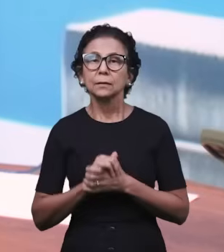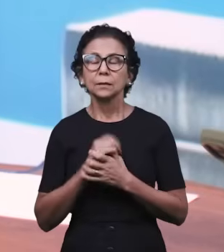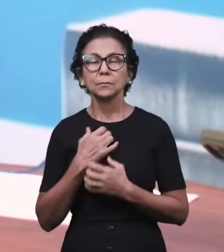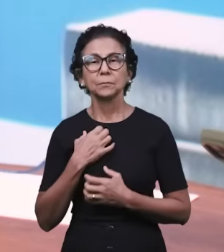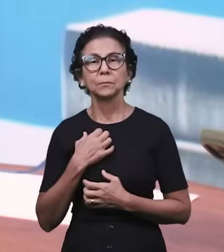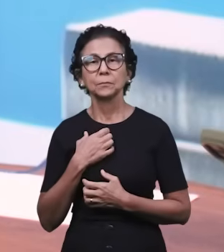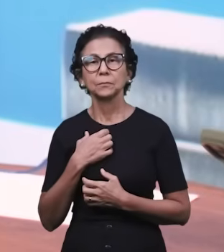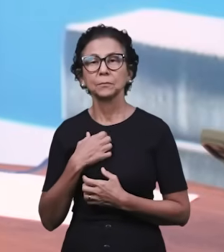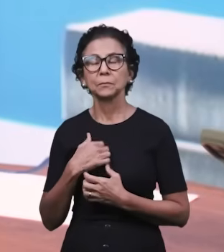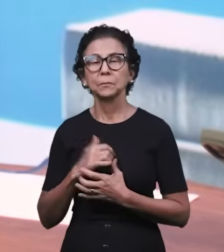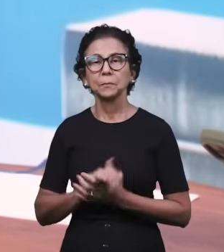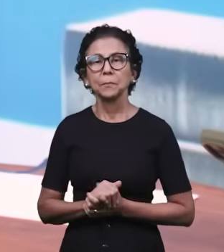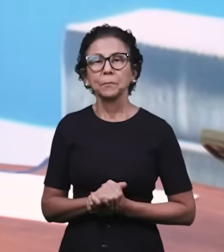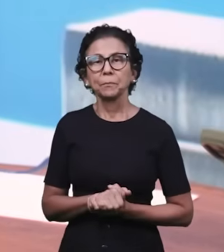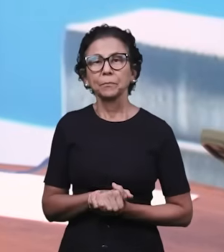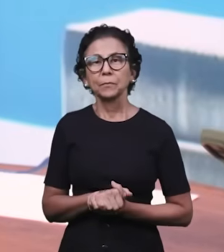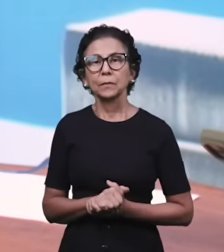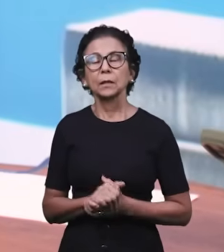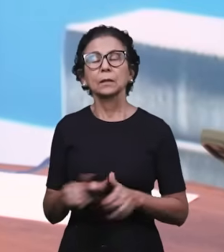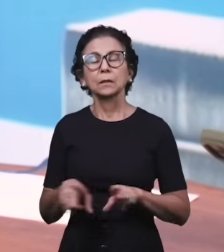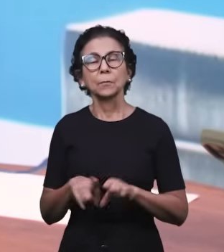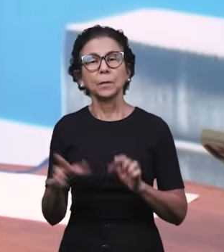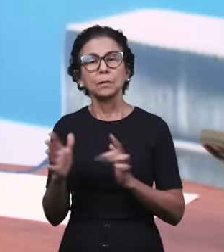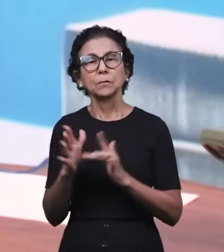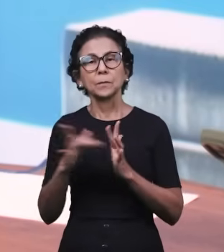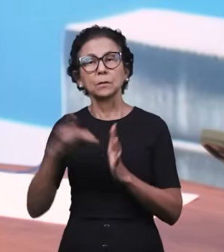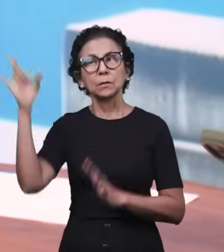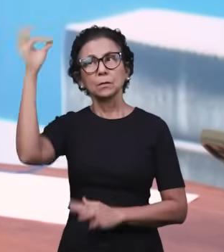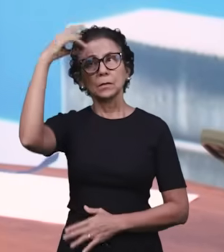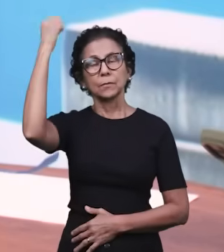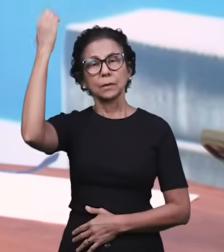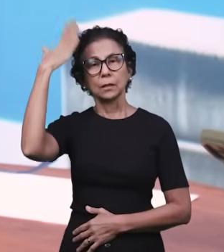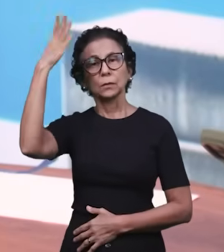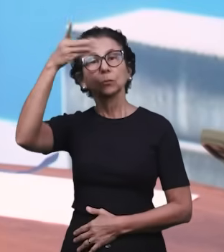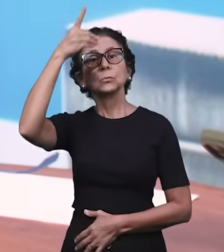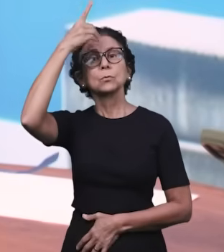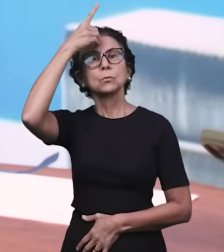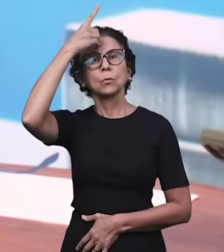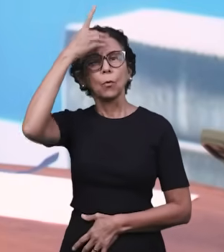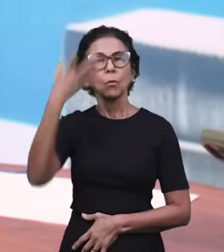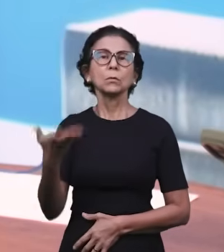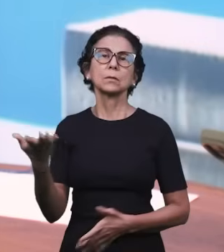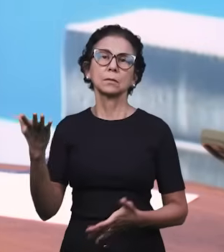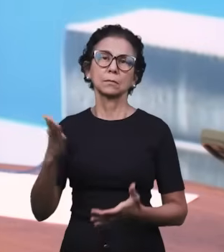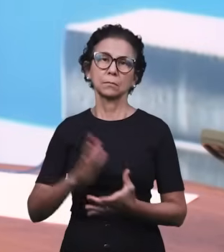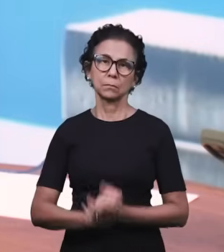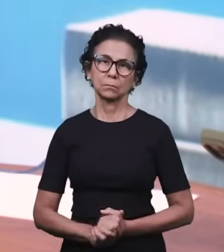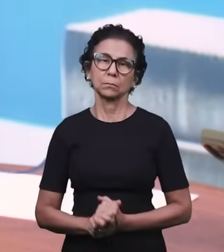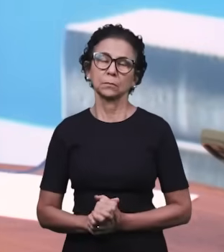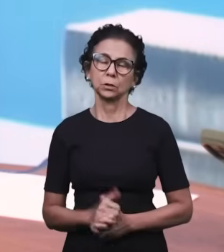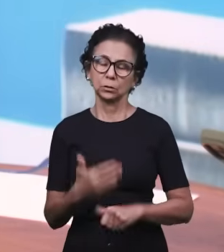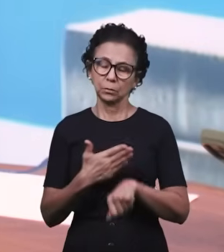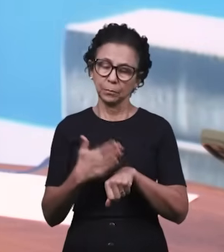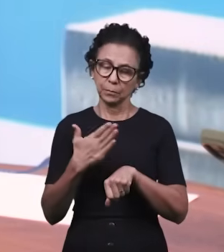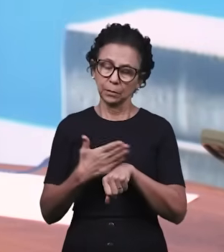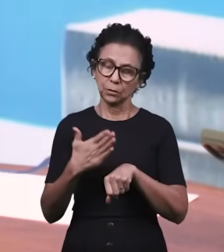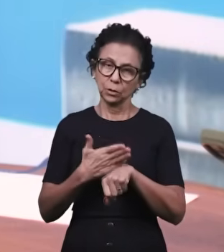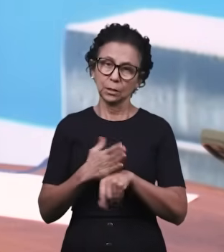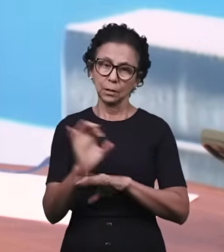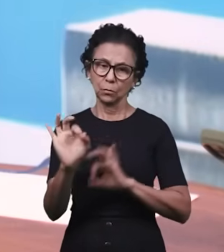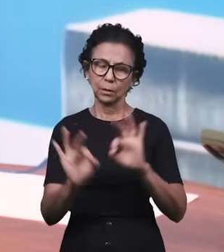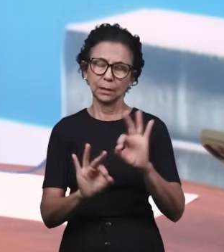o que o Espírito Santo estava revelando, os dons espirituais ali, era a palavra de Deus, eles tinham de colocar aquilo em prática, em